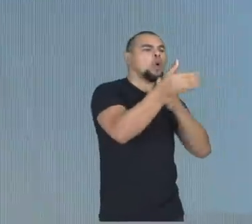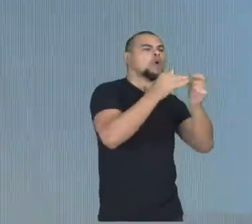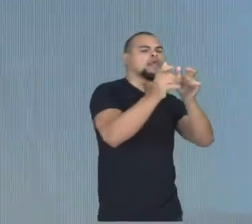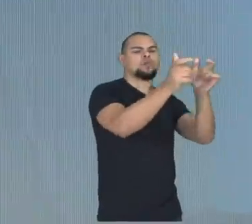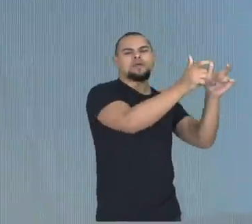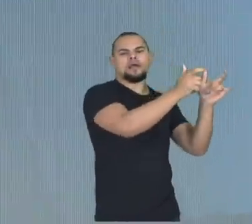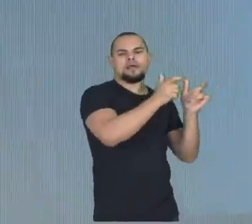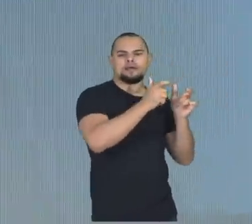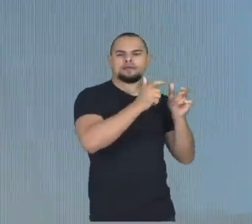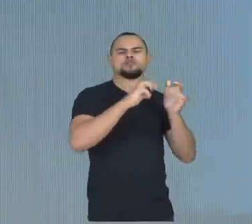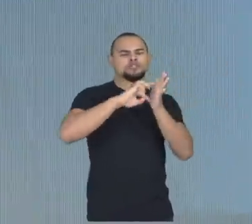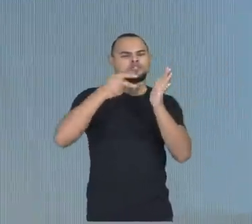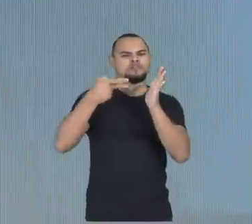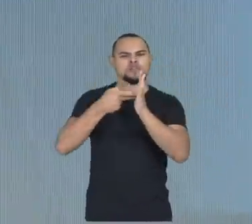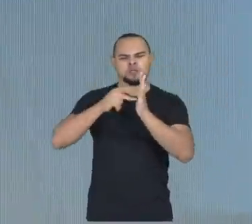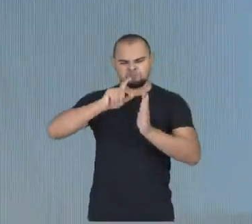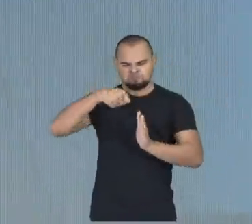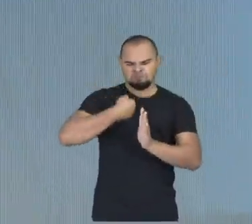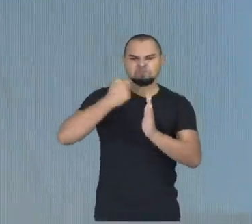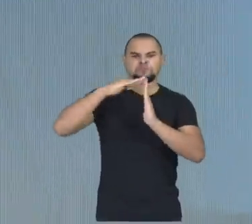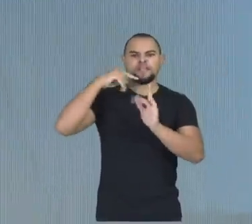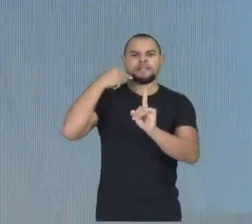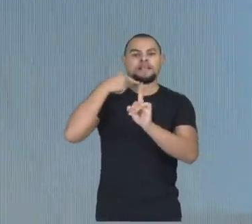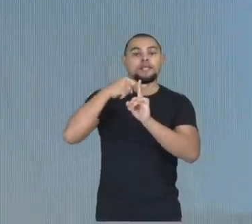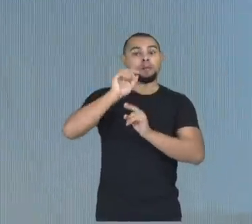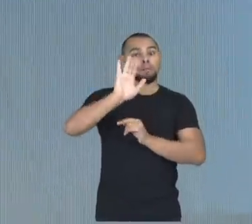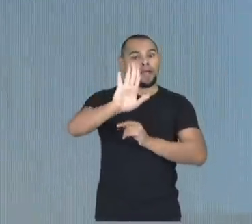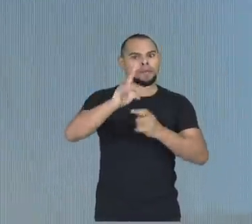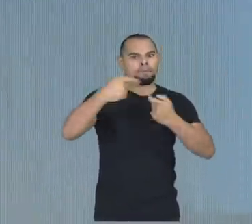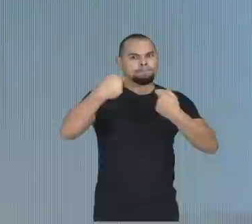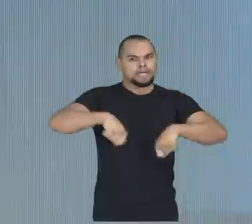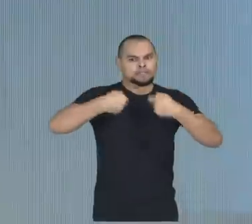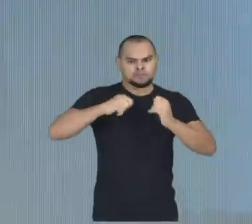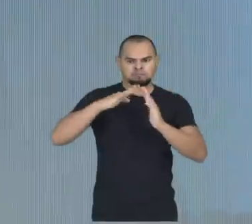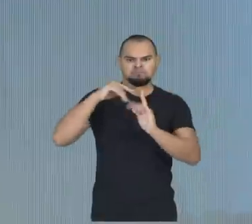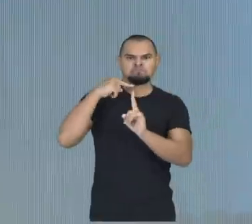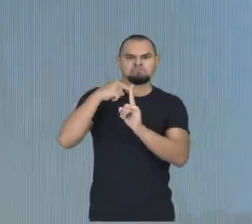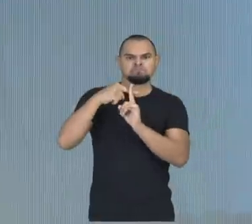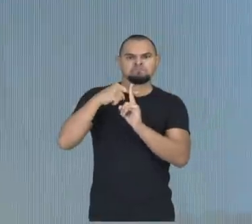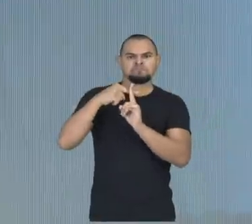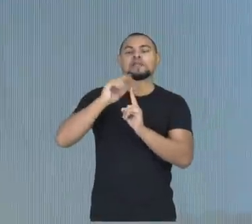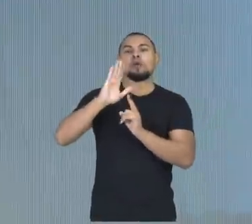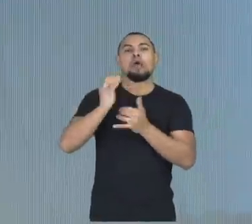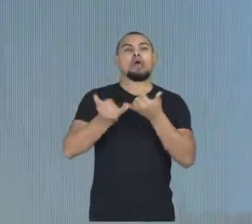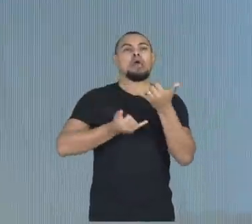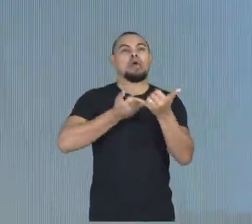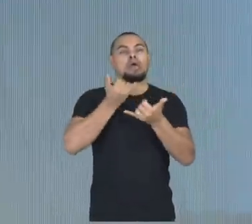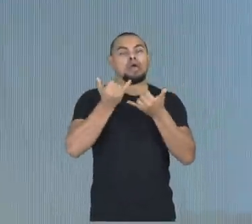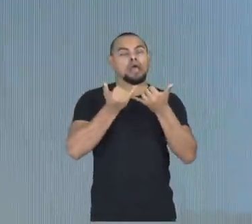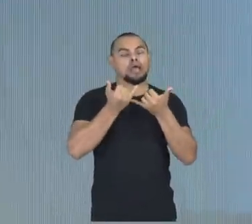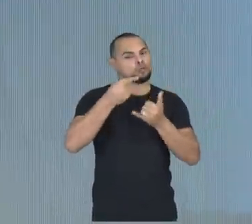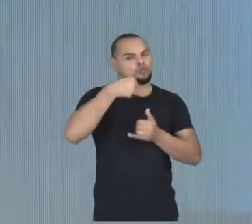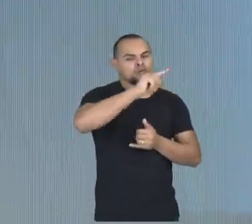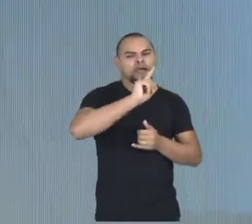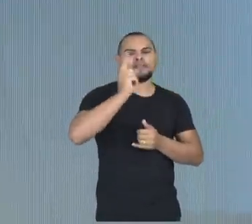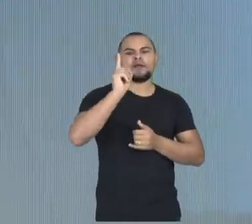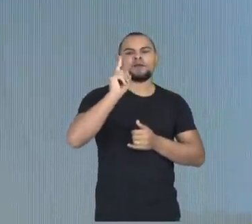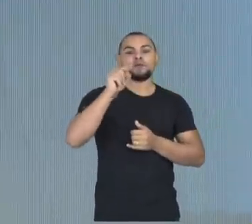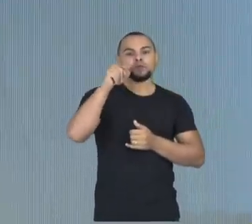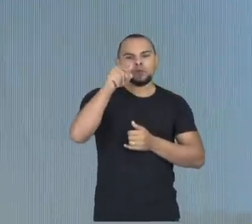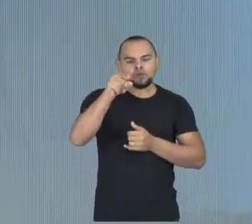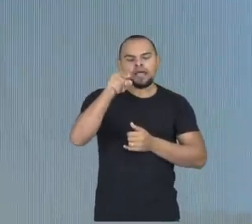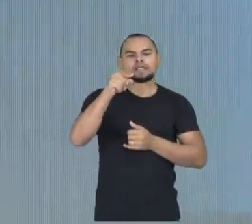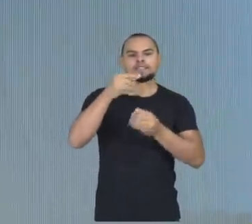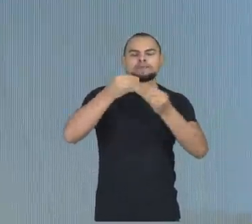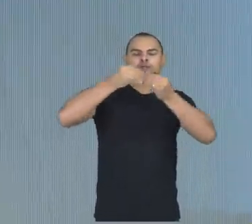Isso é ser a igreja do Deus vivo. Agora tem que ir se for igreja. Porque se for fazer brincadeira, você vai se ferir